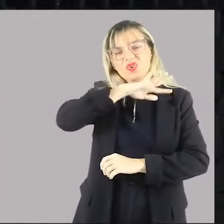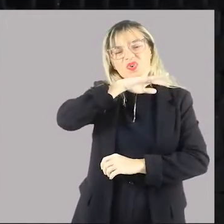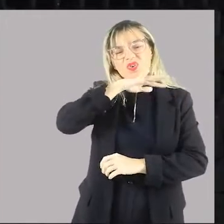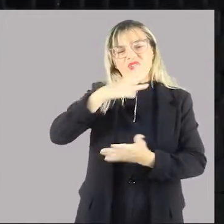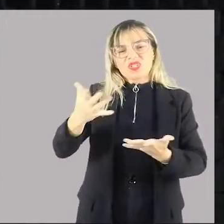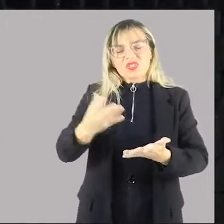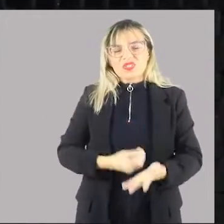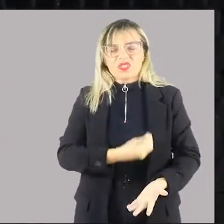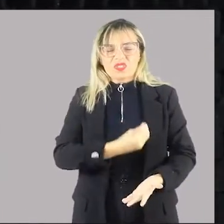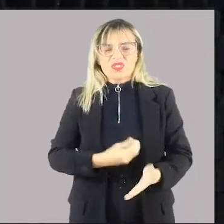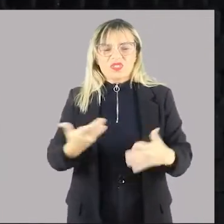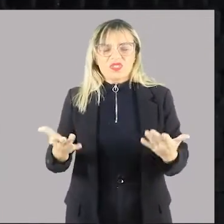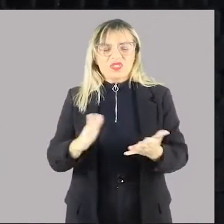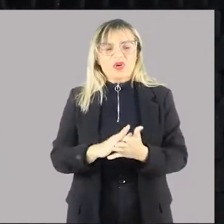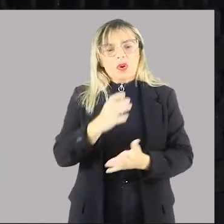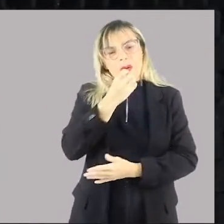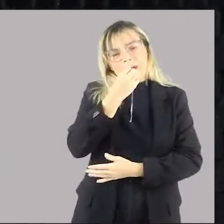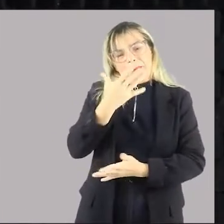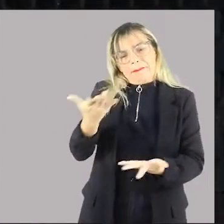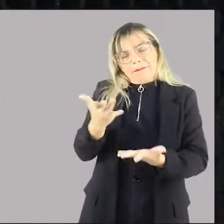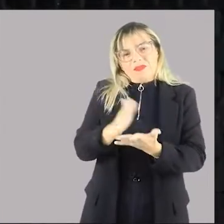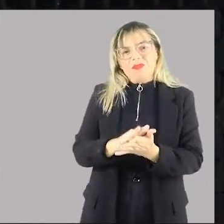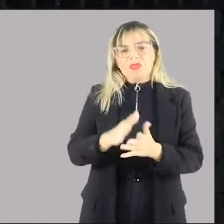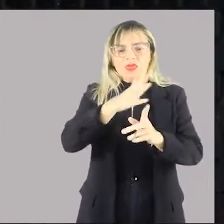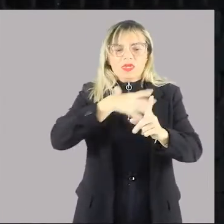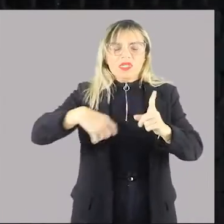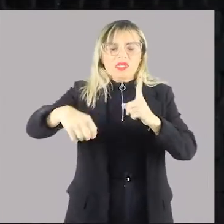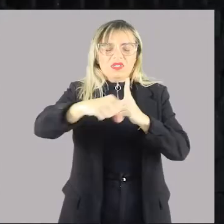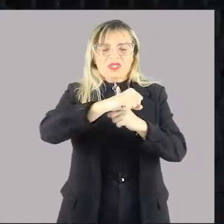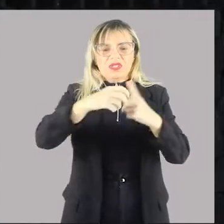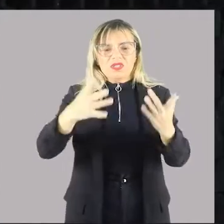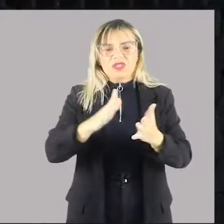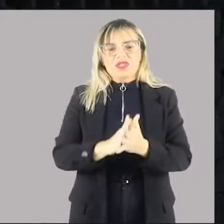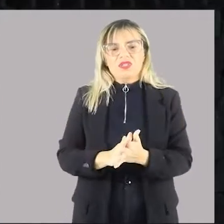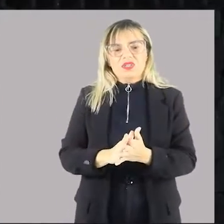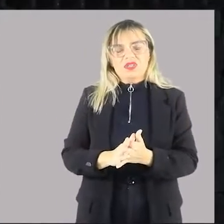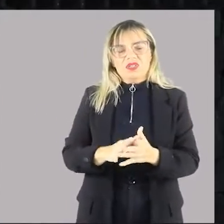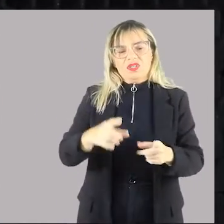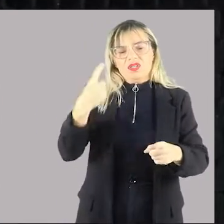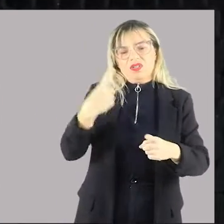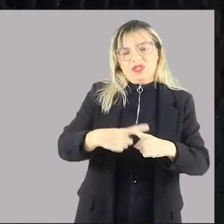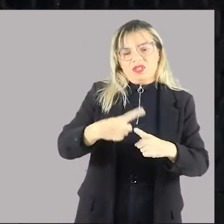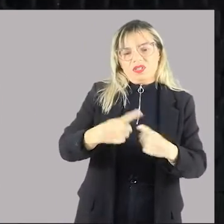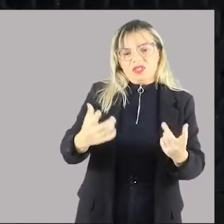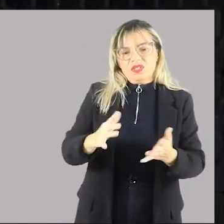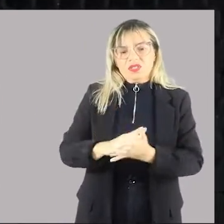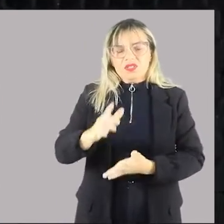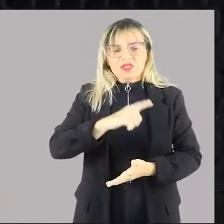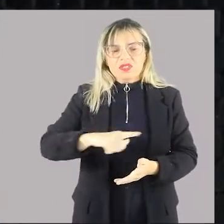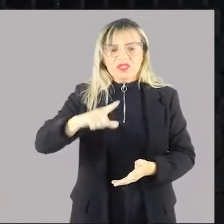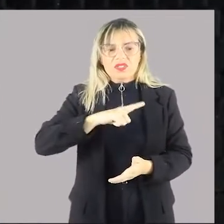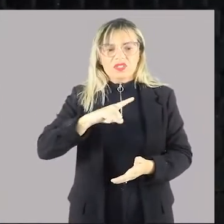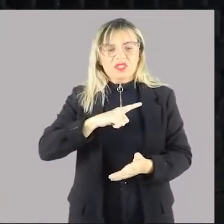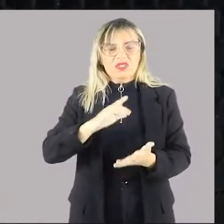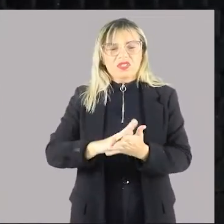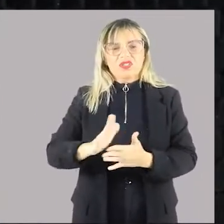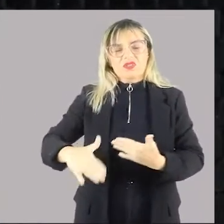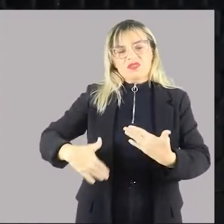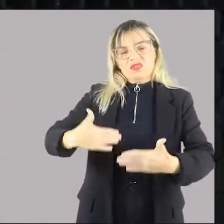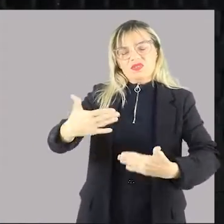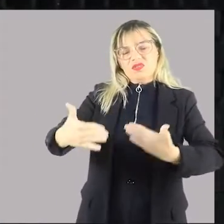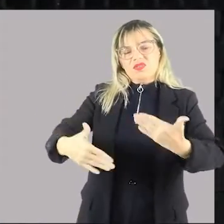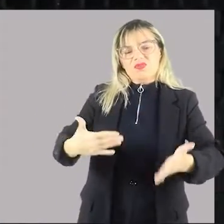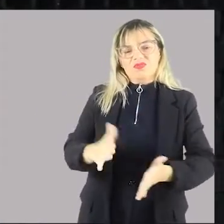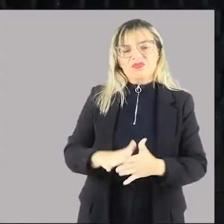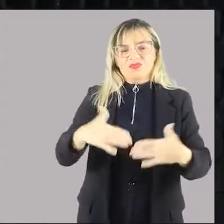satisfatória, pelo menos satisfatória para boa parte da sociedade. Por quê? Porque se tem, evidentemente, todo um processo de quê?